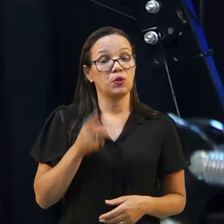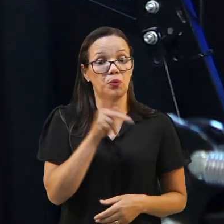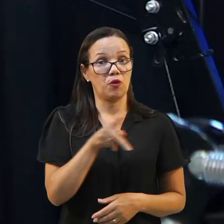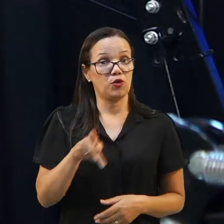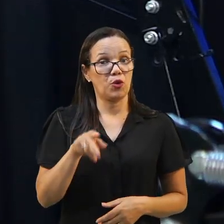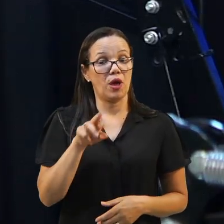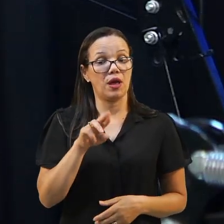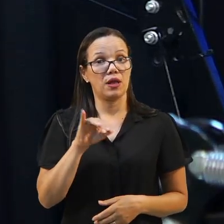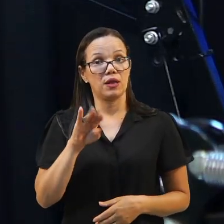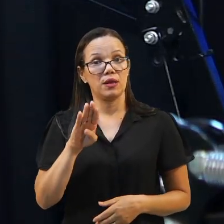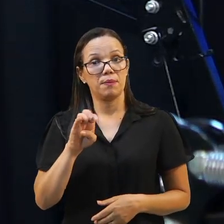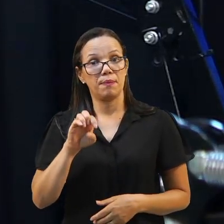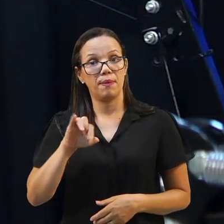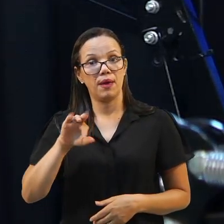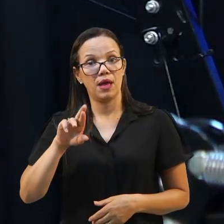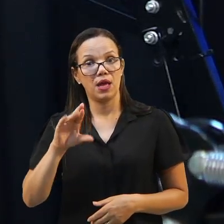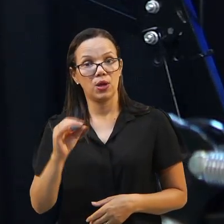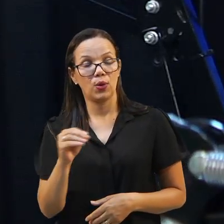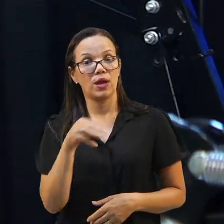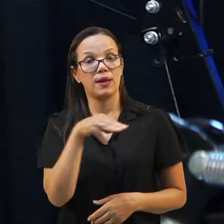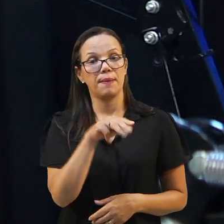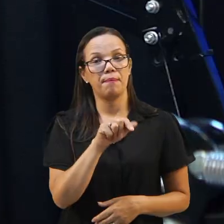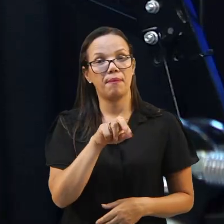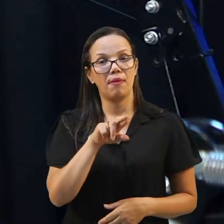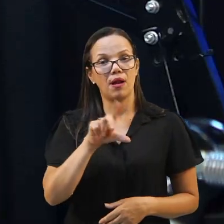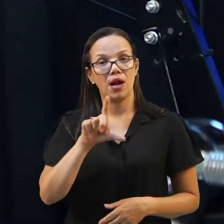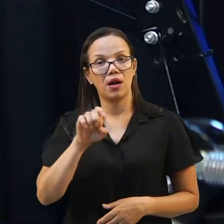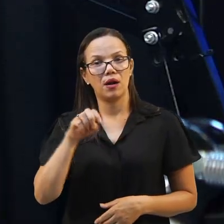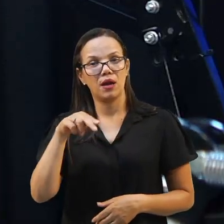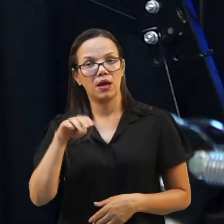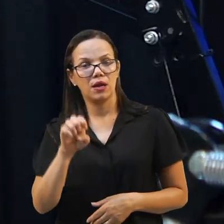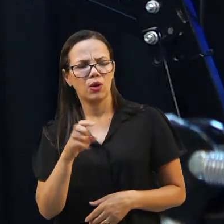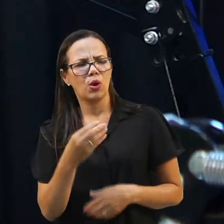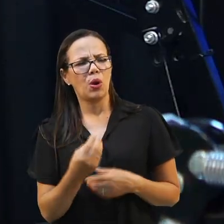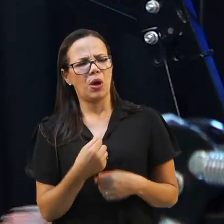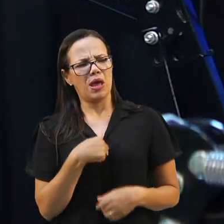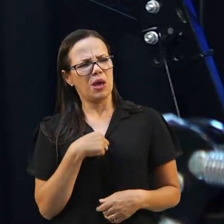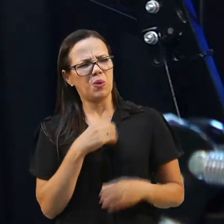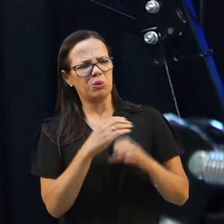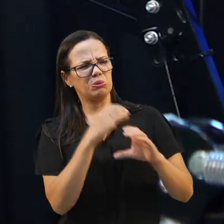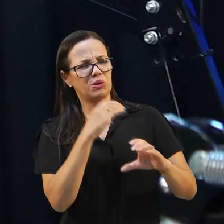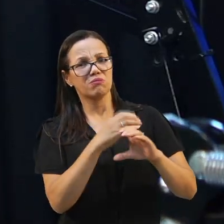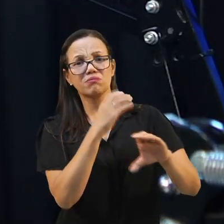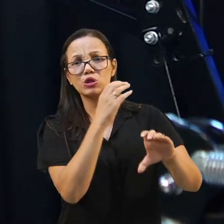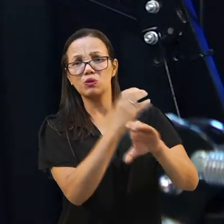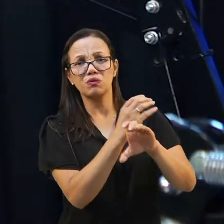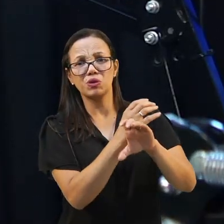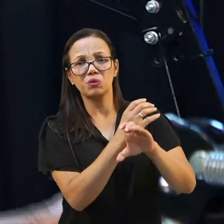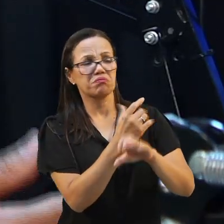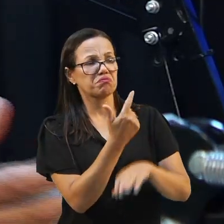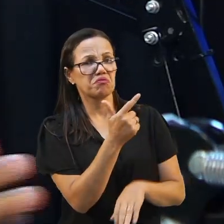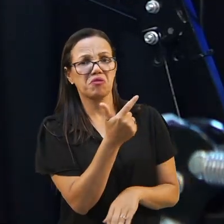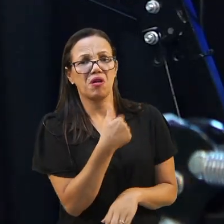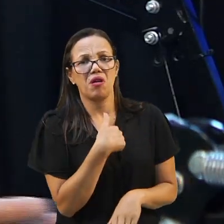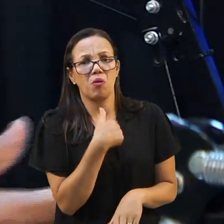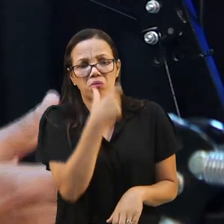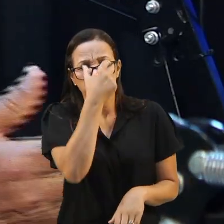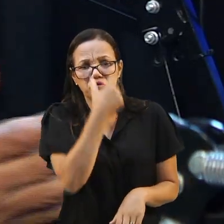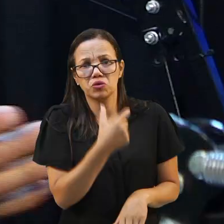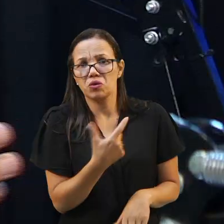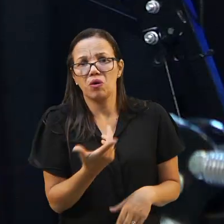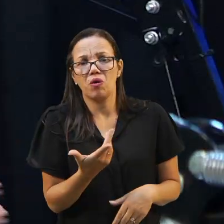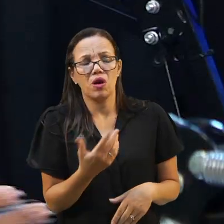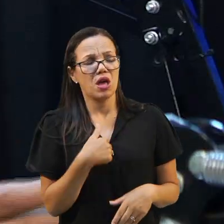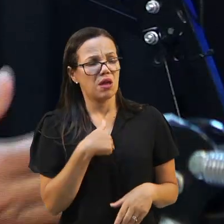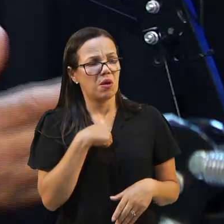da professora Marlene, como eu, para a diretoria de obras, eu não sou engenheiro civil. Eu não